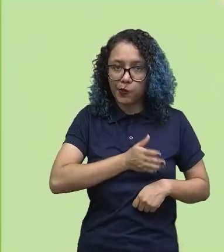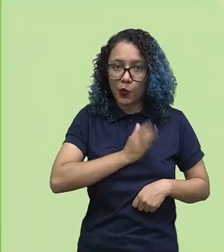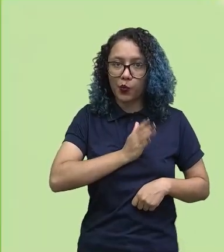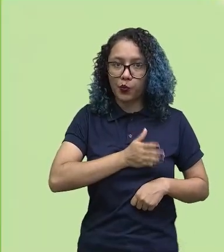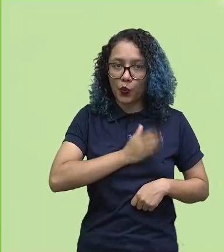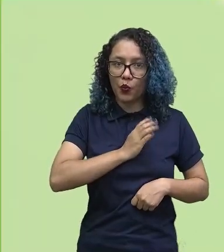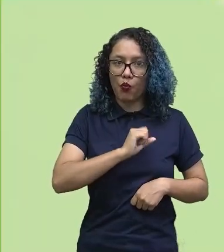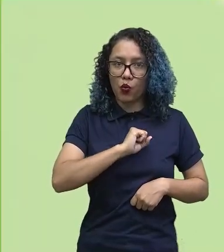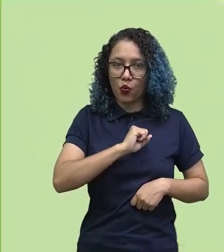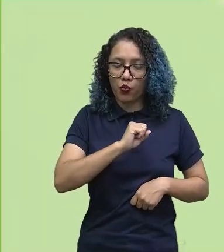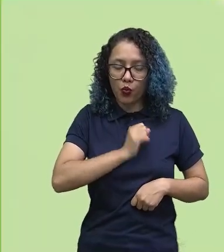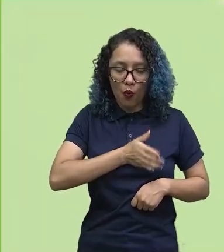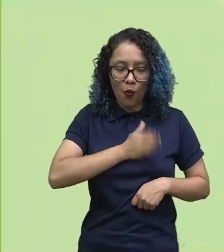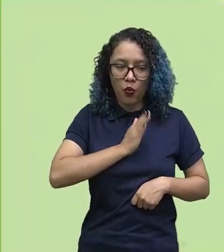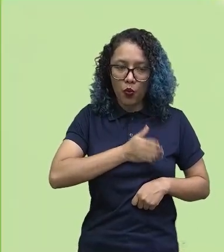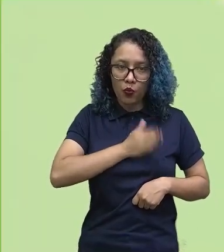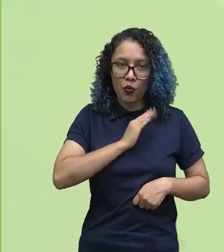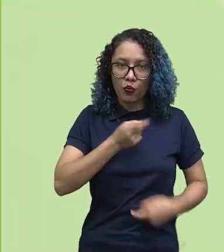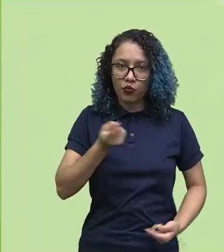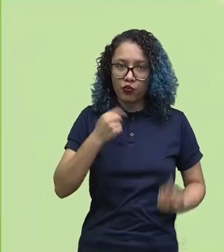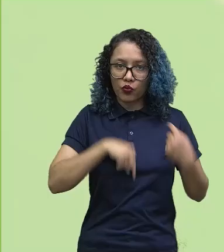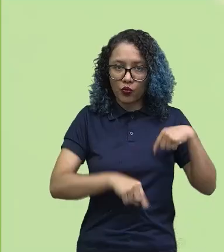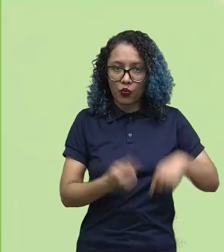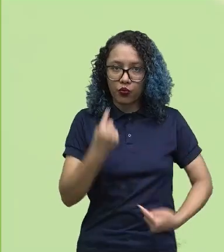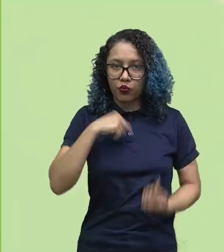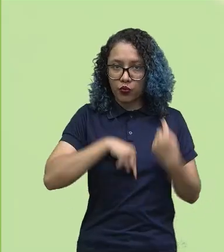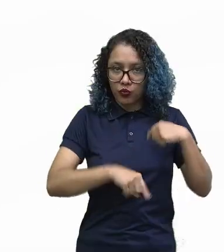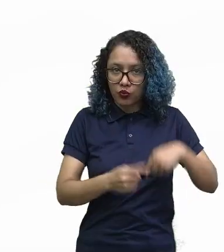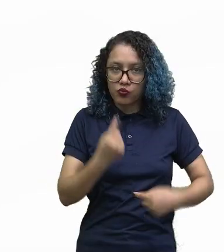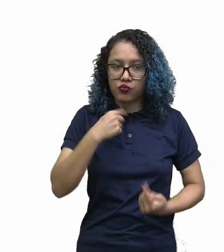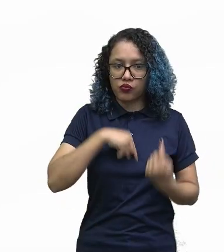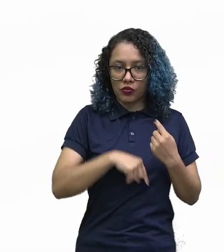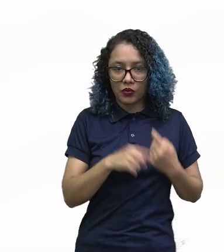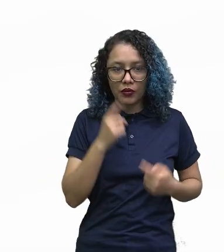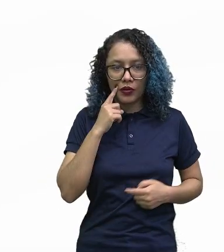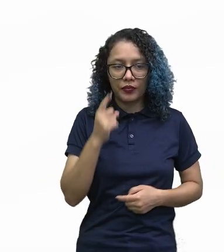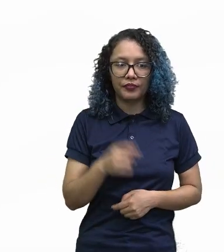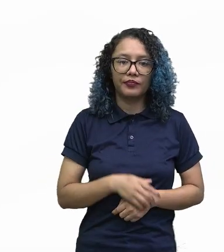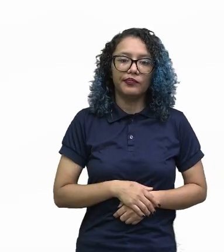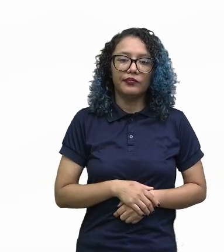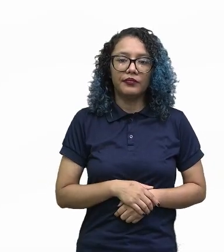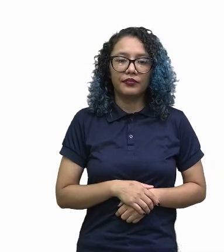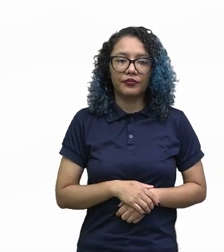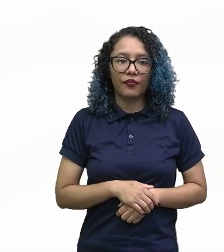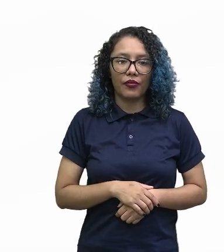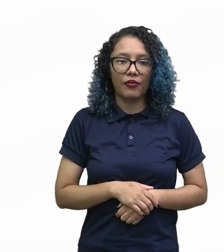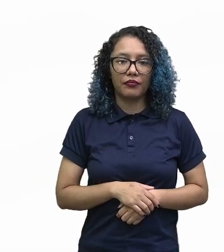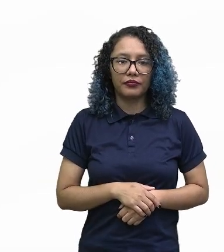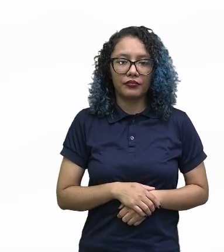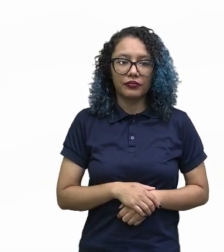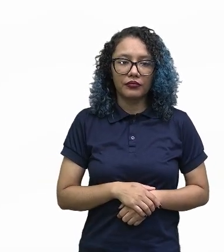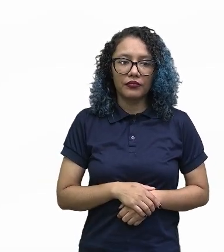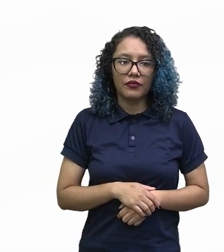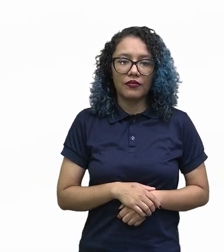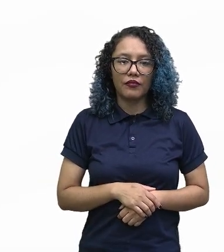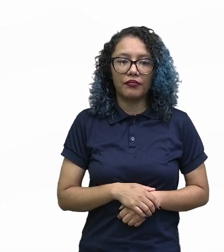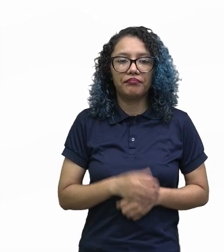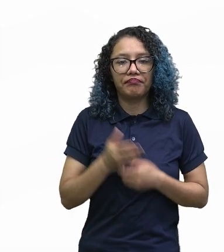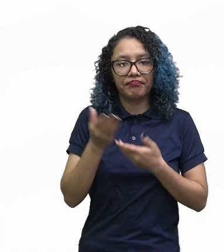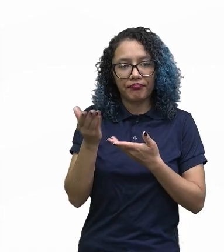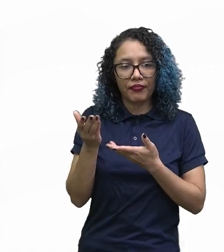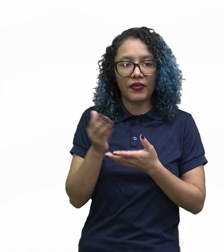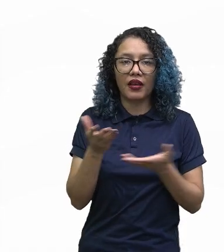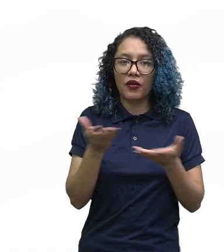aliás, é o coração, né? Que vai estar bombeando aí esse sangue, certo? Então vamos observar mais informações sobre o nosso sistema cardiovascular, iniciando ali